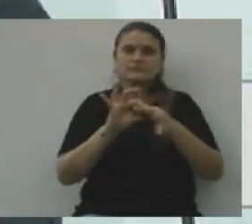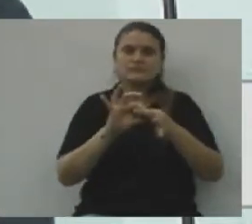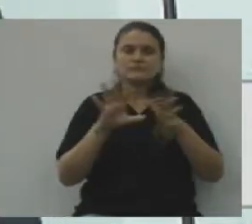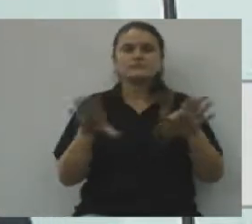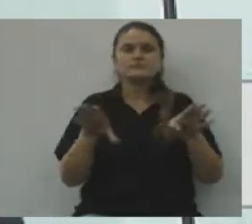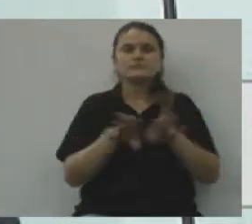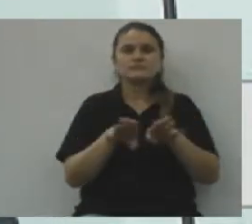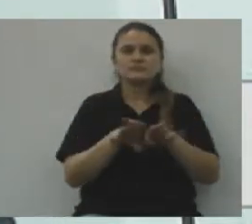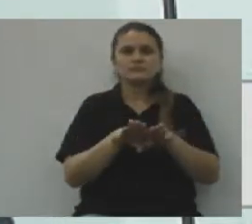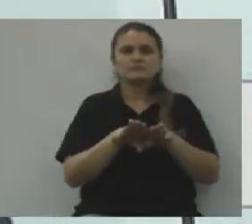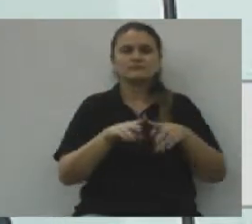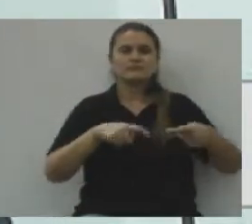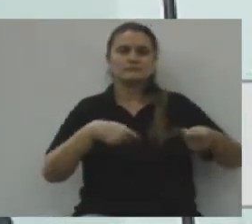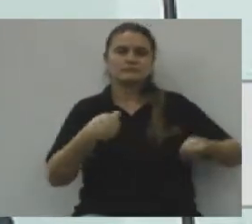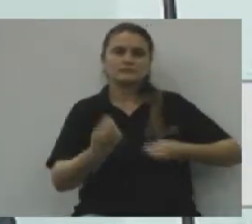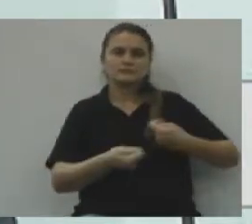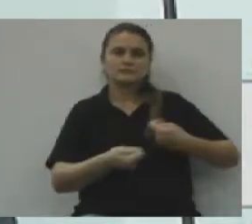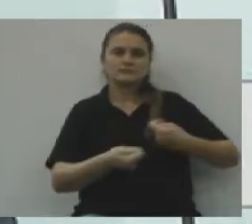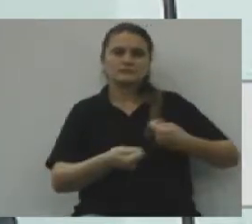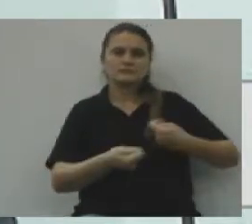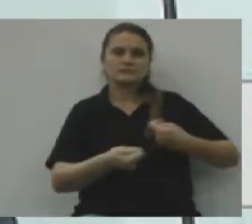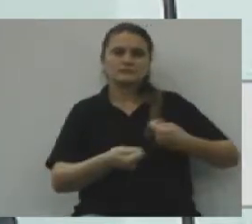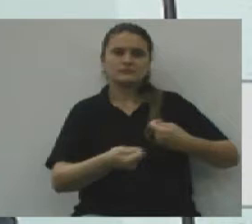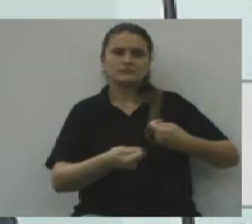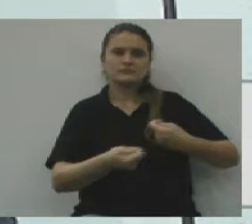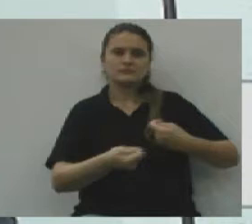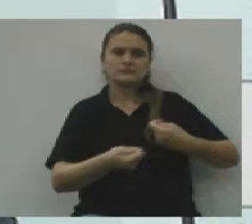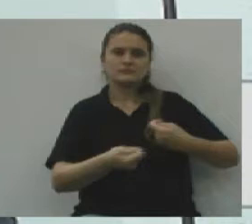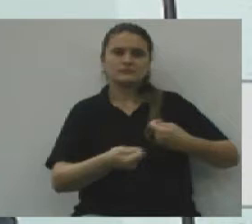também com a gestão do ensino da